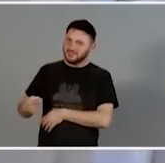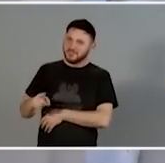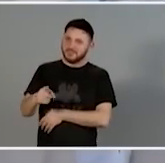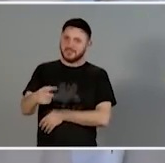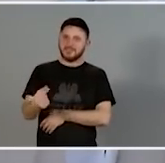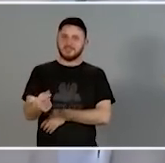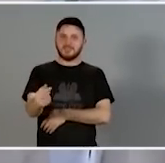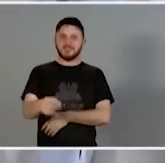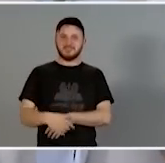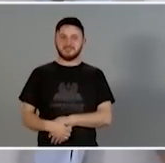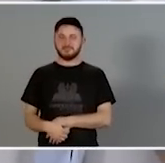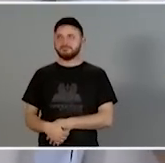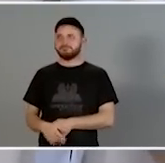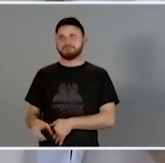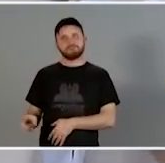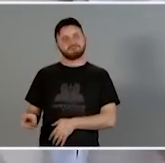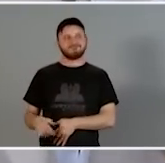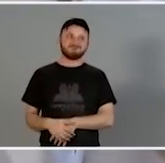Não.